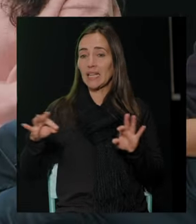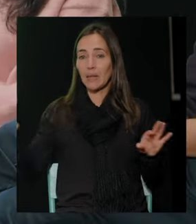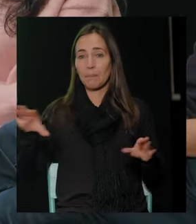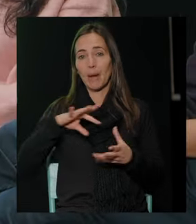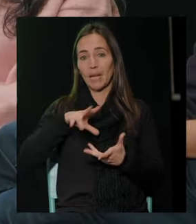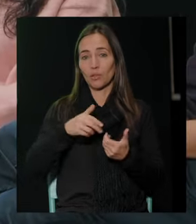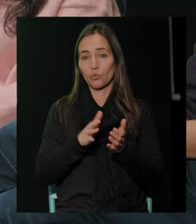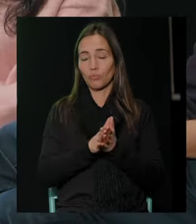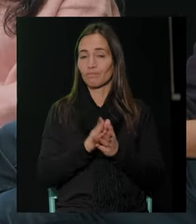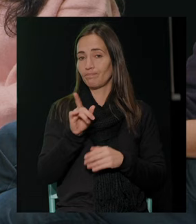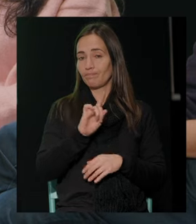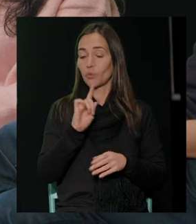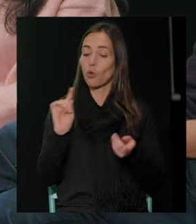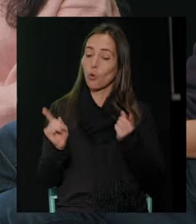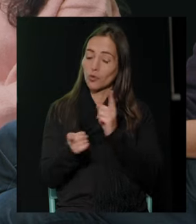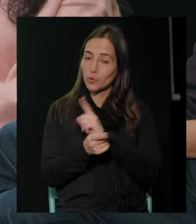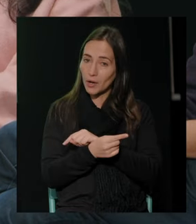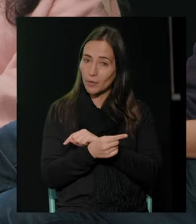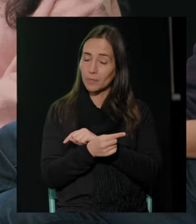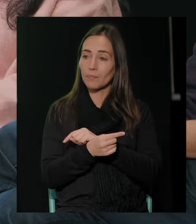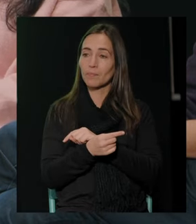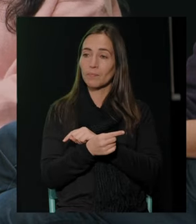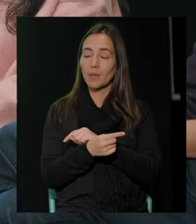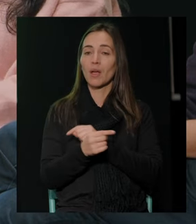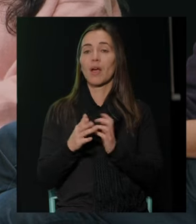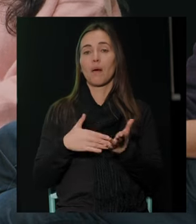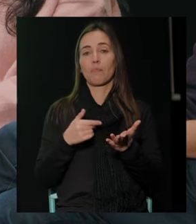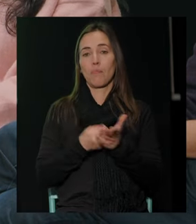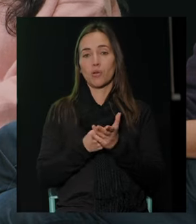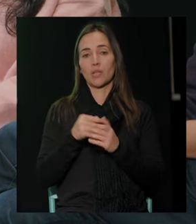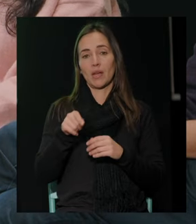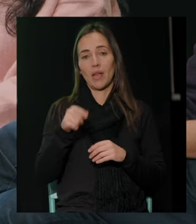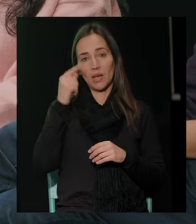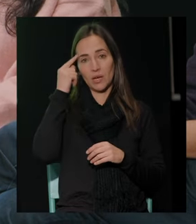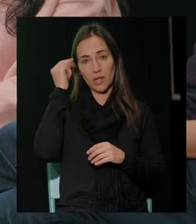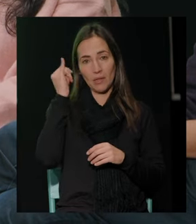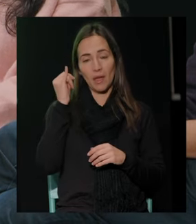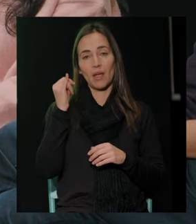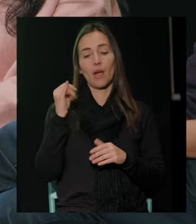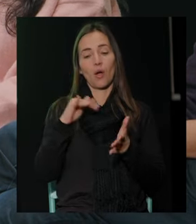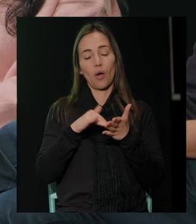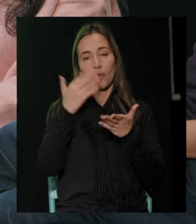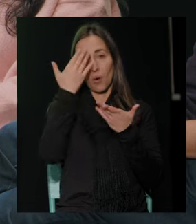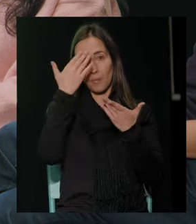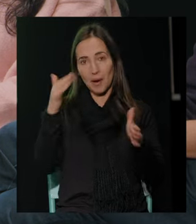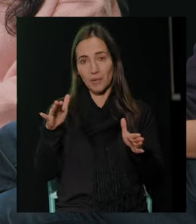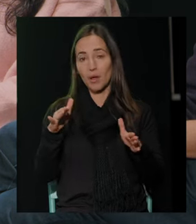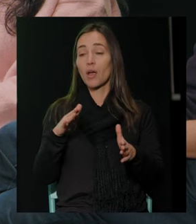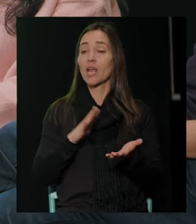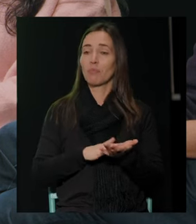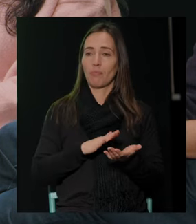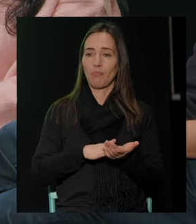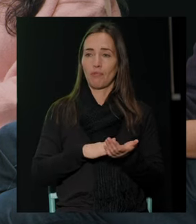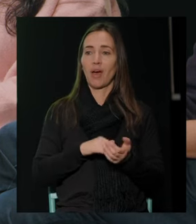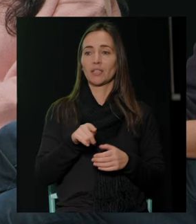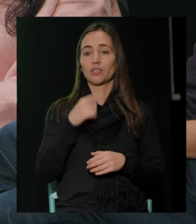todo o planeta, mas o contrário. E o cosmolocalismo é isso que faz, aposta muito nesta ideia de código aberto. E para vos provar como isto